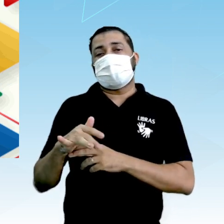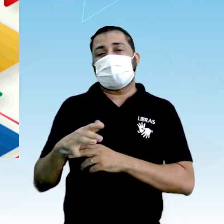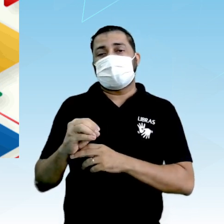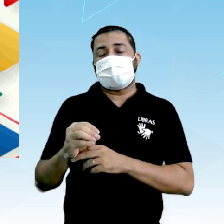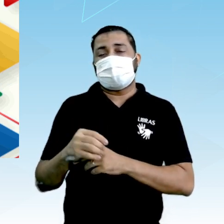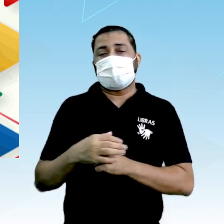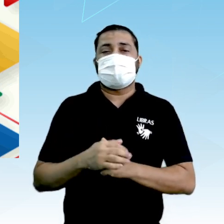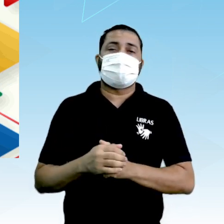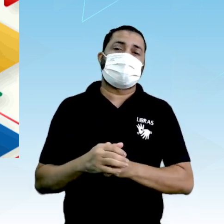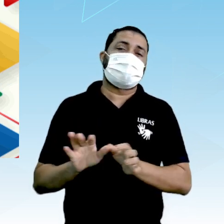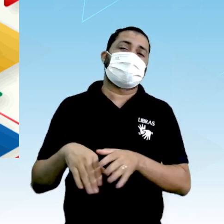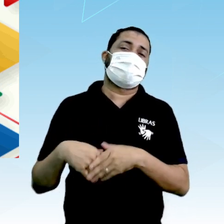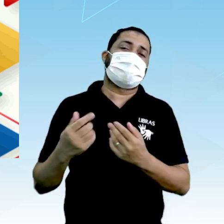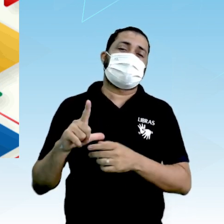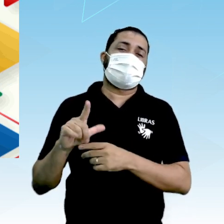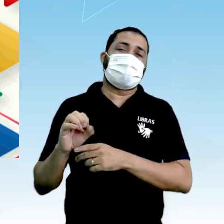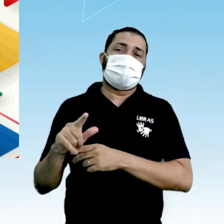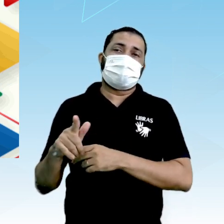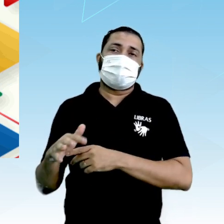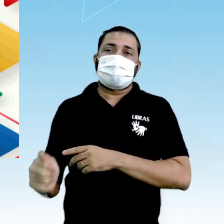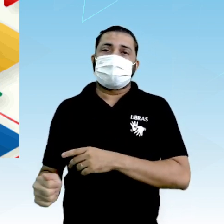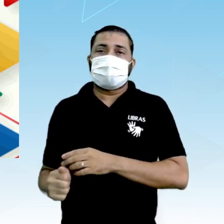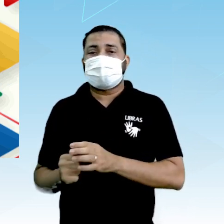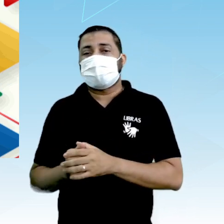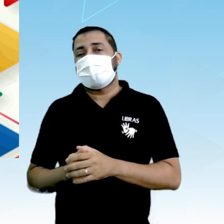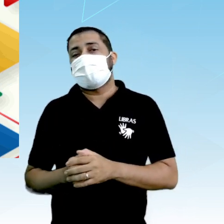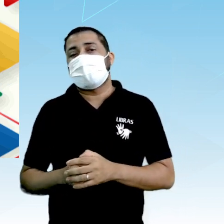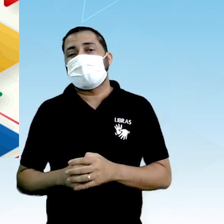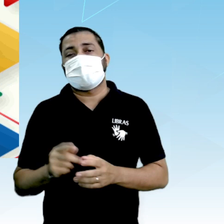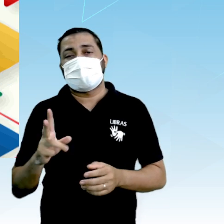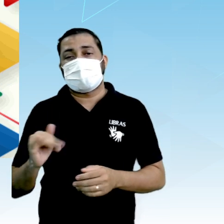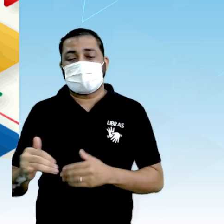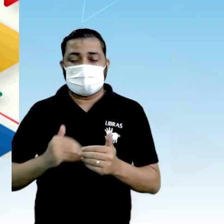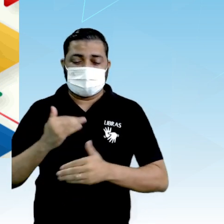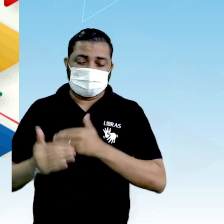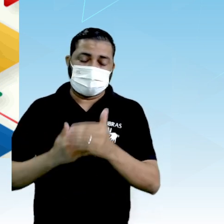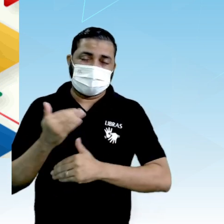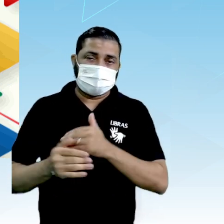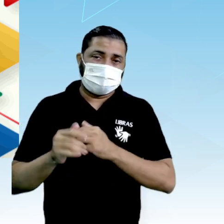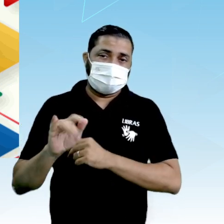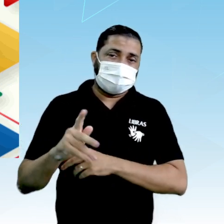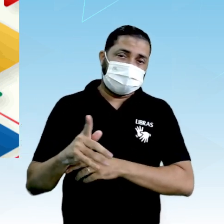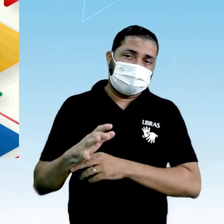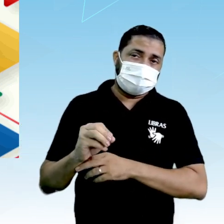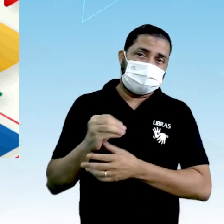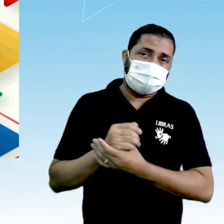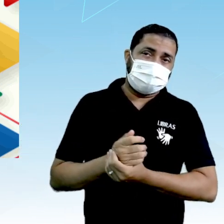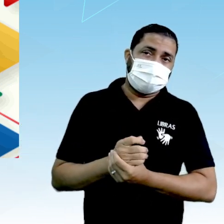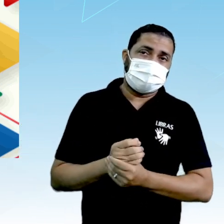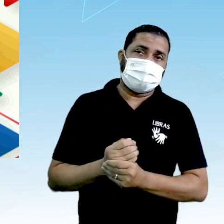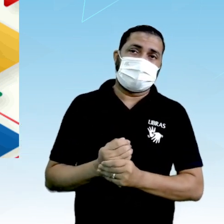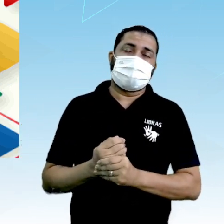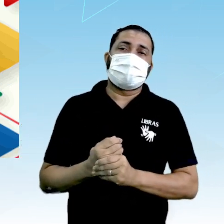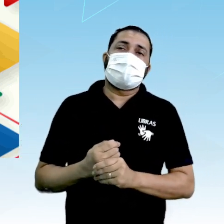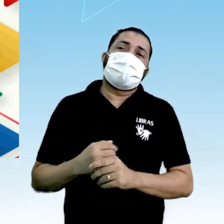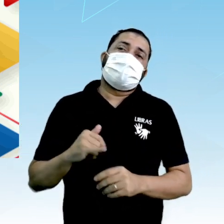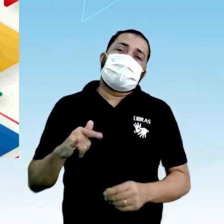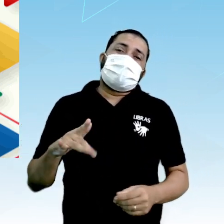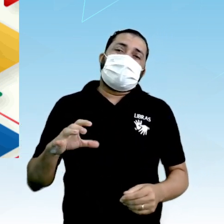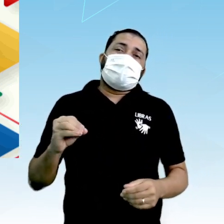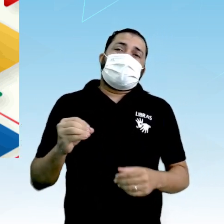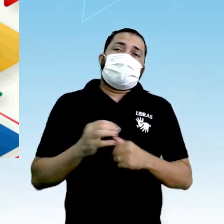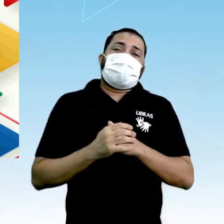coloco cobre. Então, qual é a lógica? A barra de cobre vai gerar íons cobre para jogar para a solução. Os íons cobre